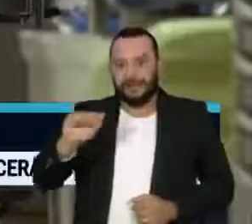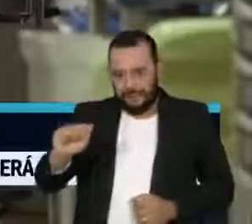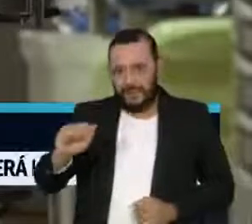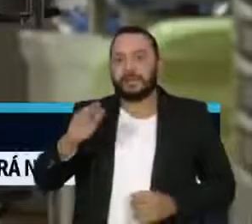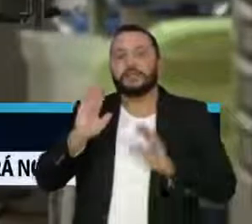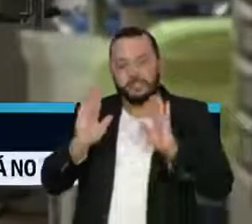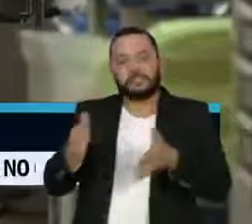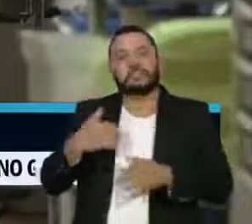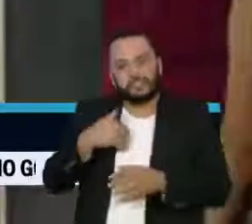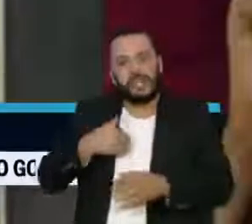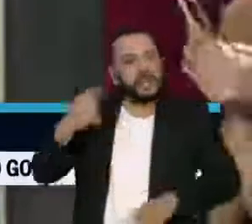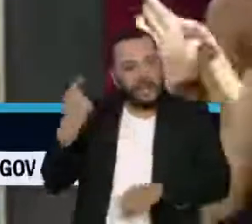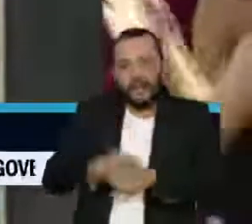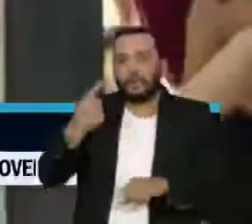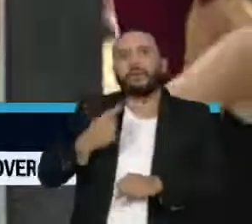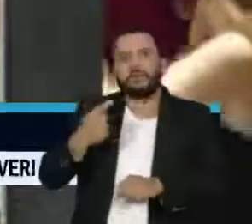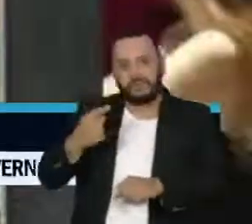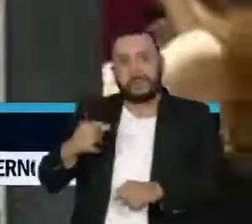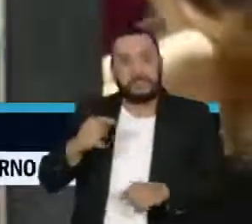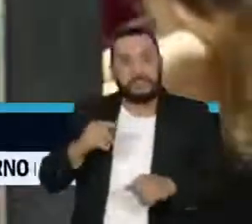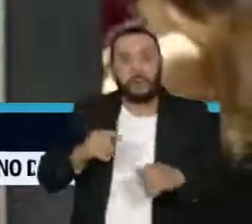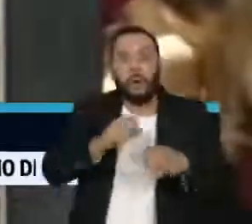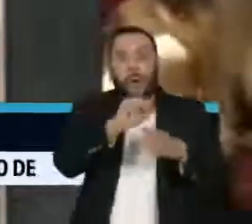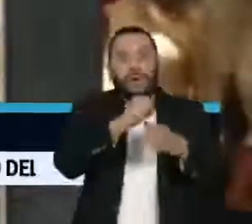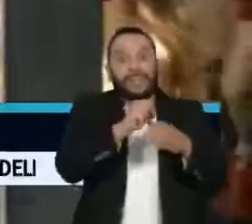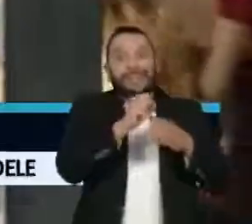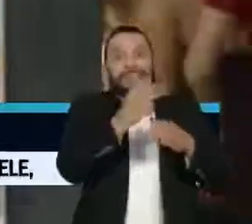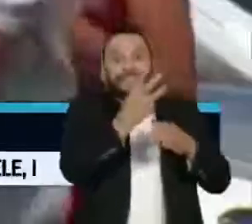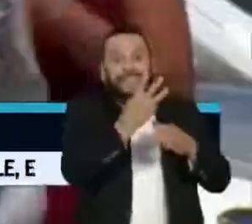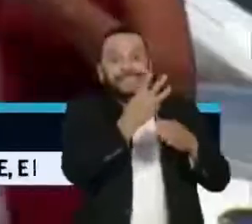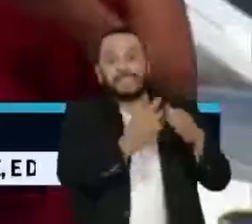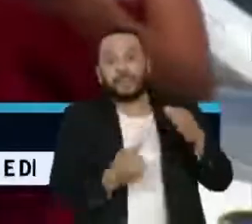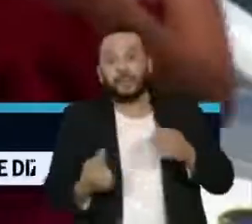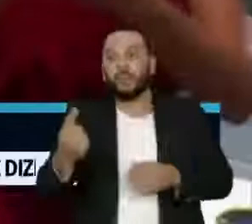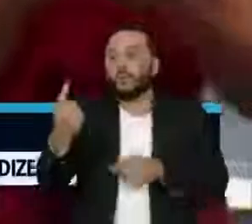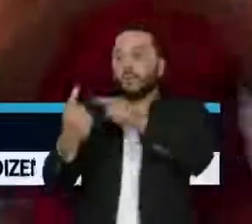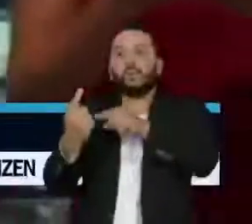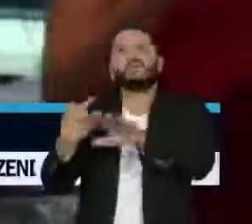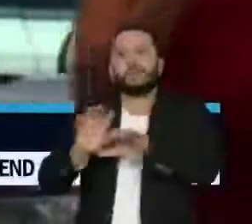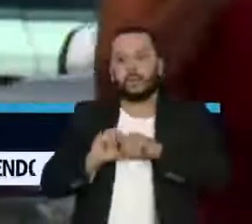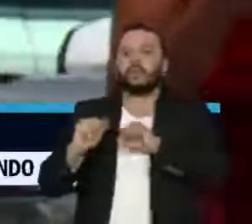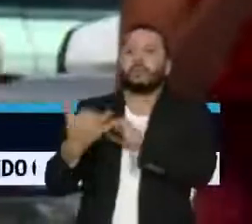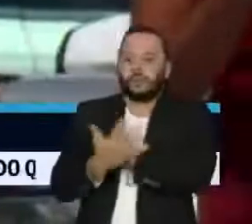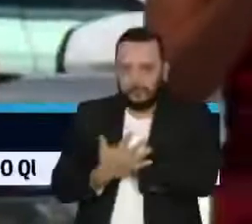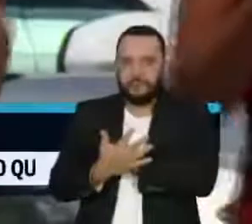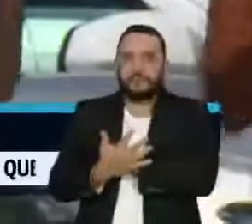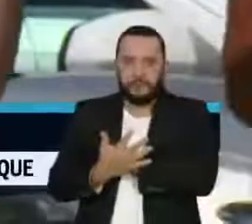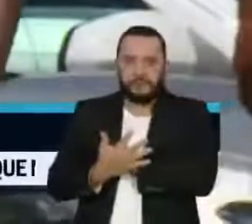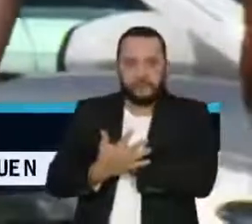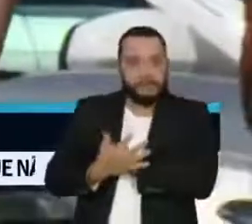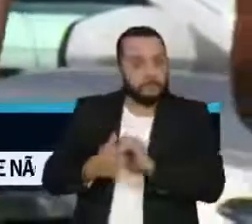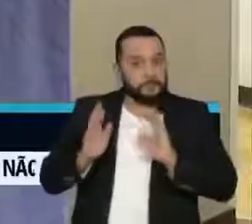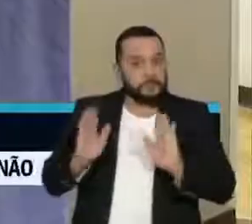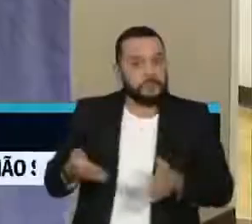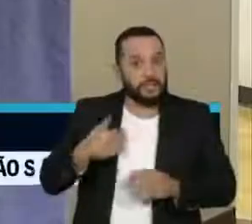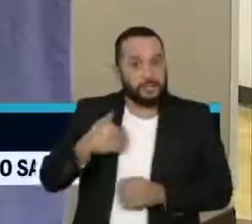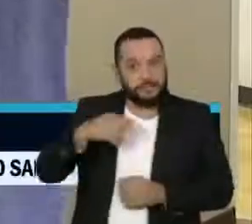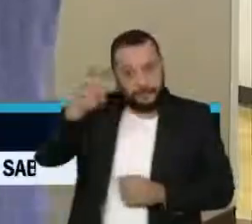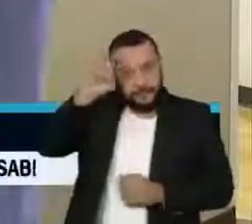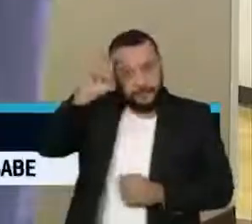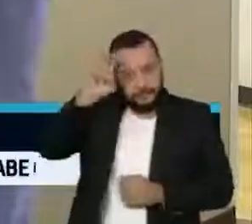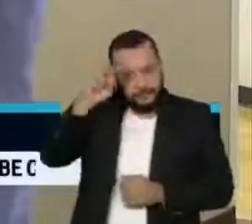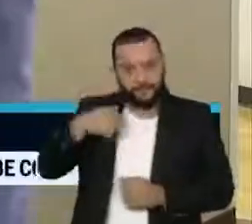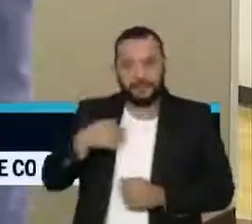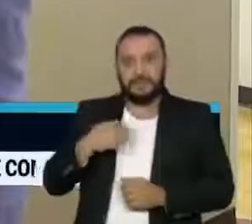casos per capita do país. Um em cada 83 moradores testou positivo para a doença. Nesta quinta-feira, o